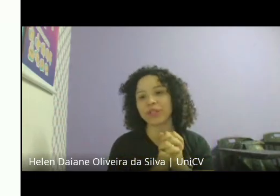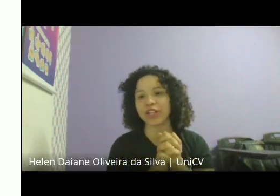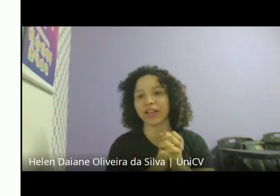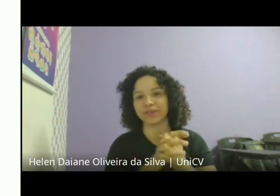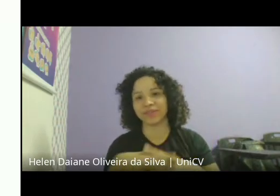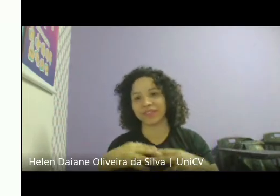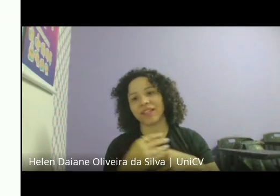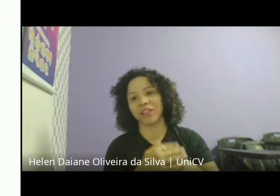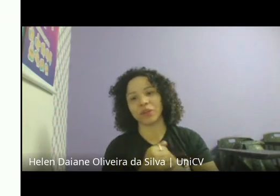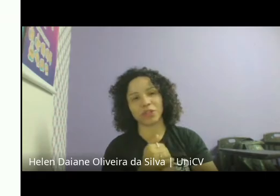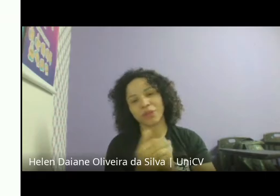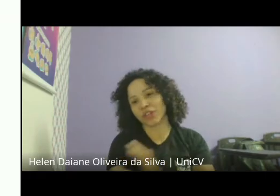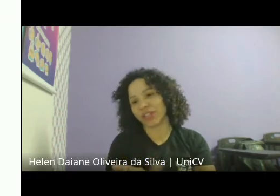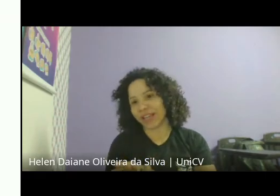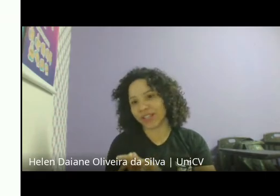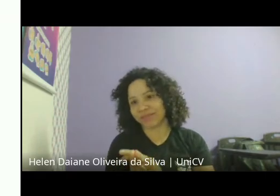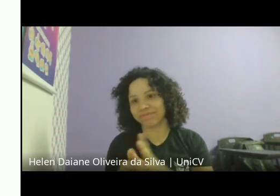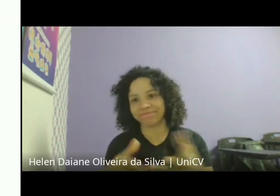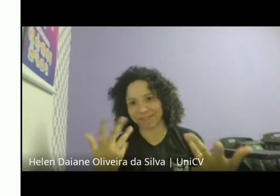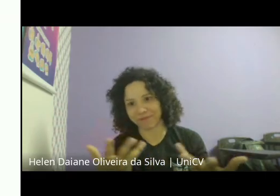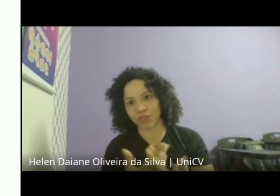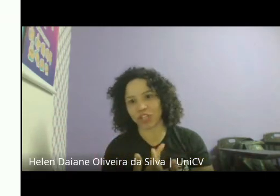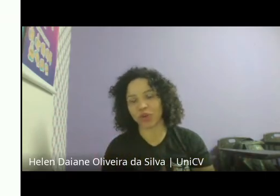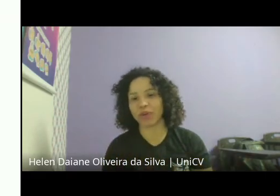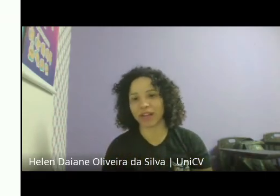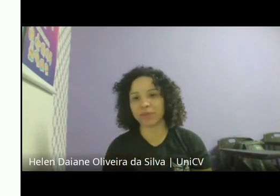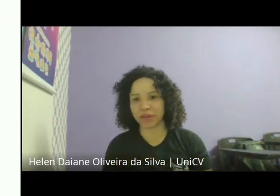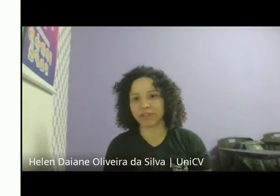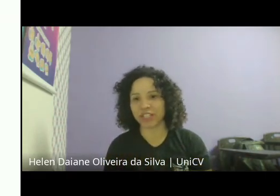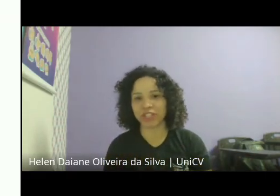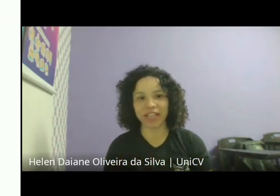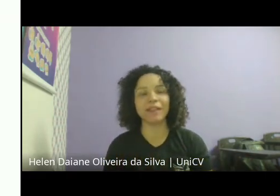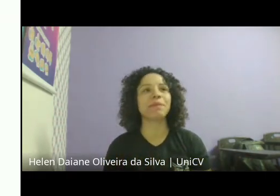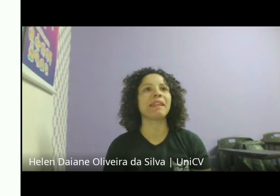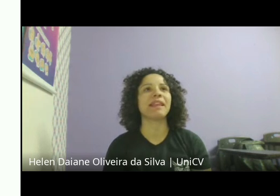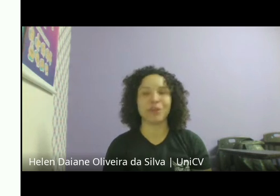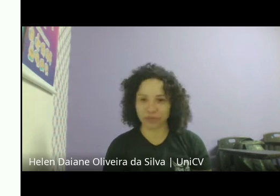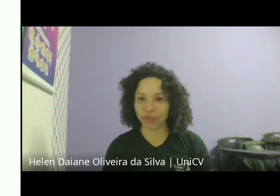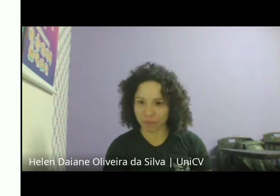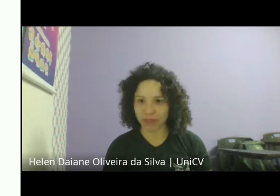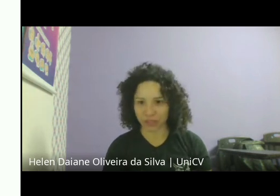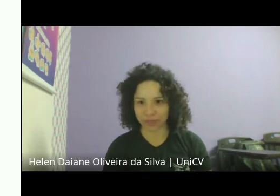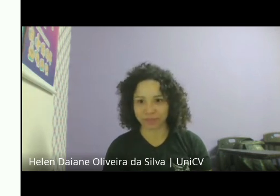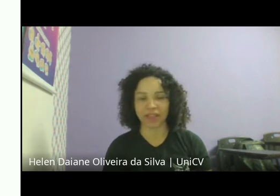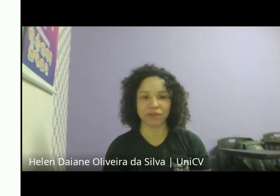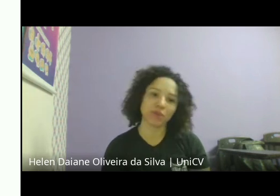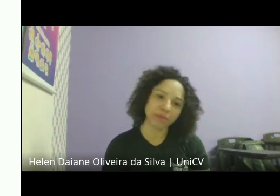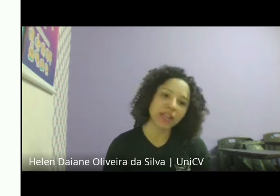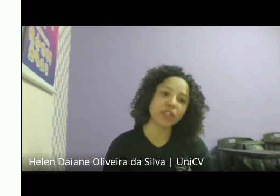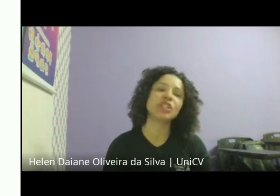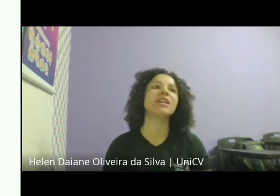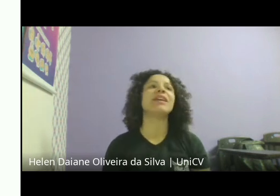fazer um implante nela. E, enquanto menor de idade, não tinha como ela impor a vontade dela, e foi feito o implante. Aí